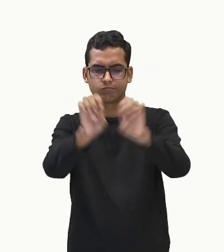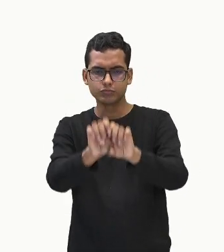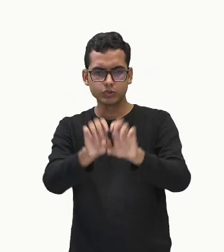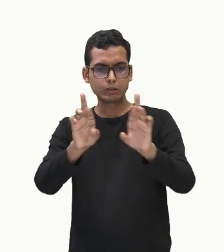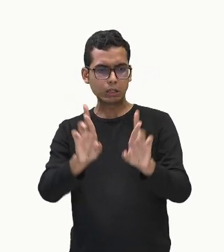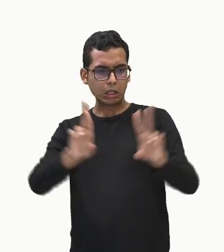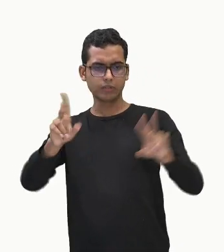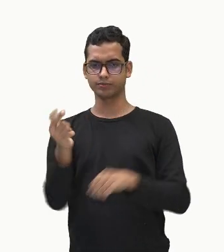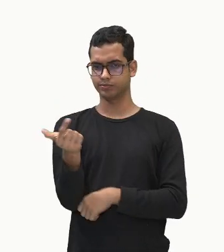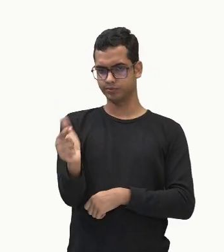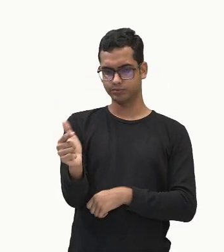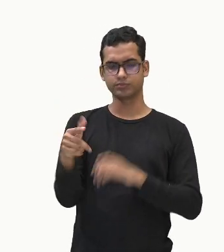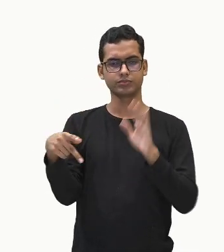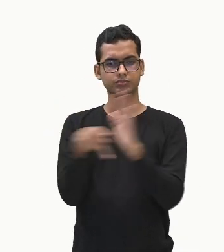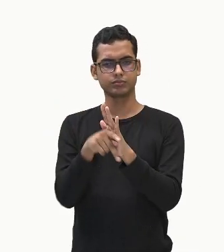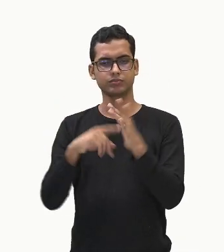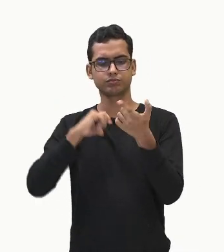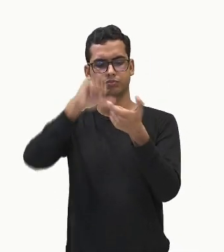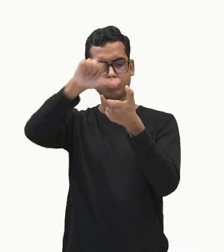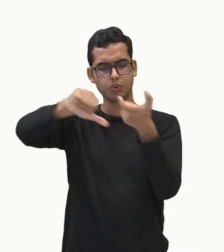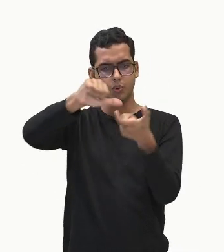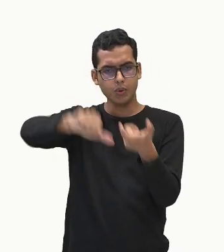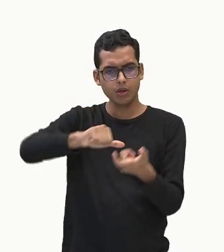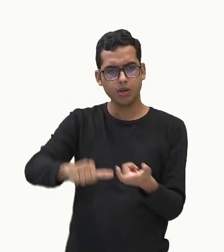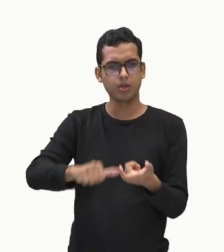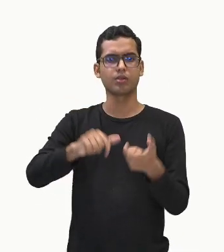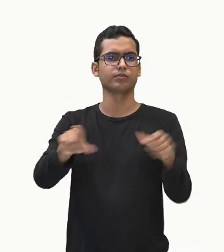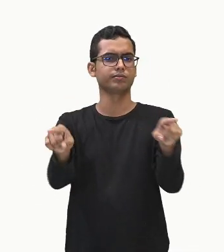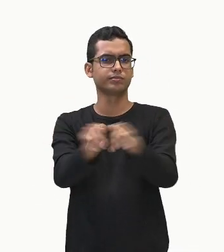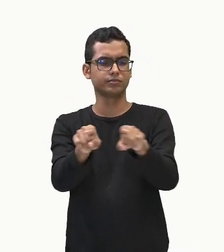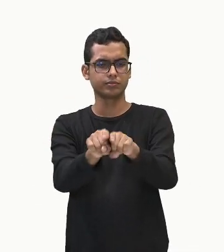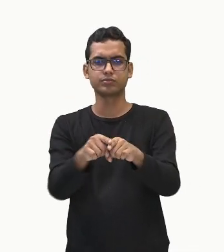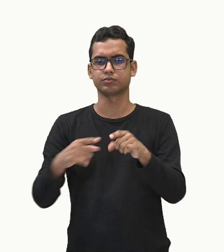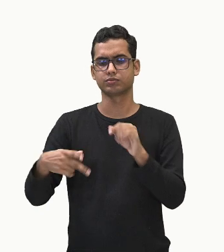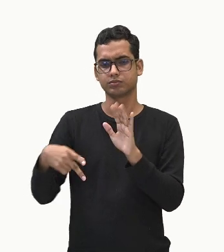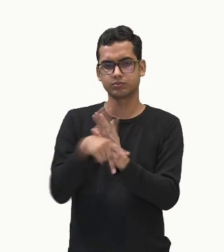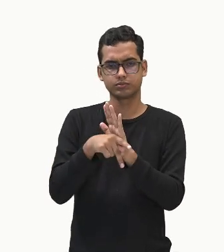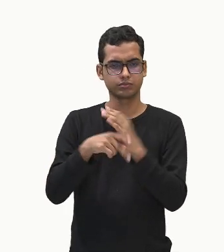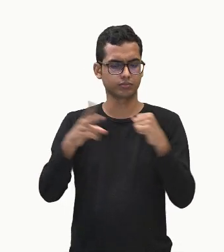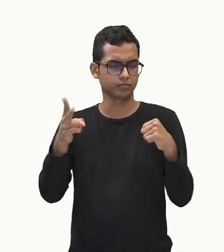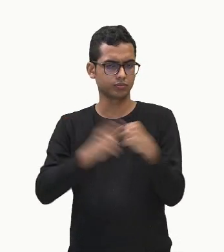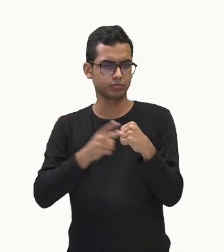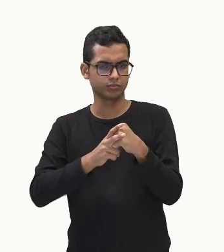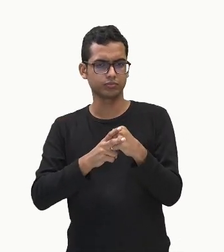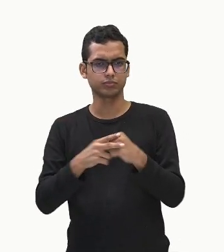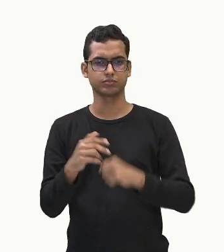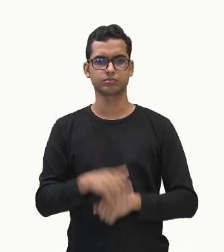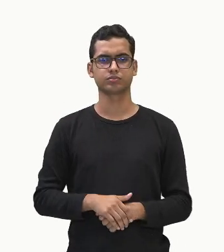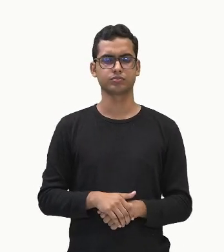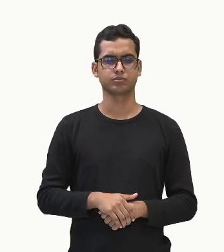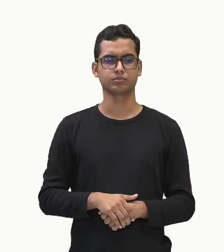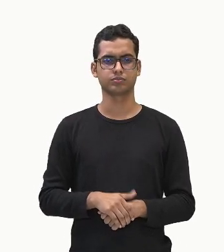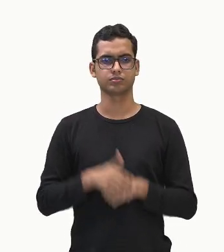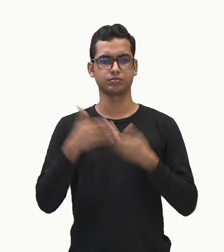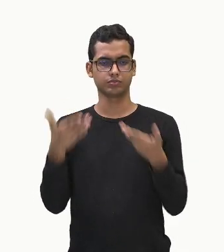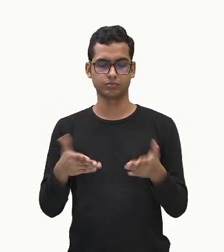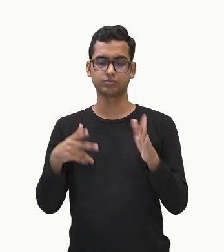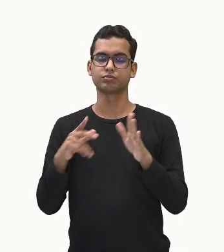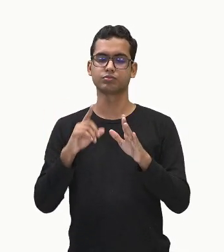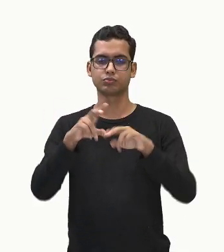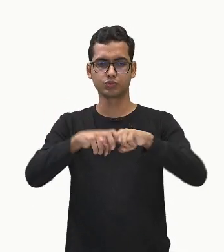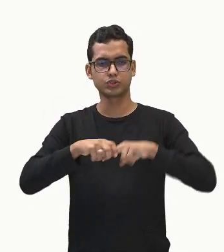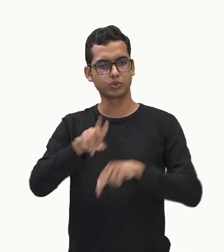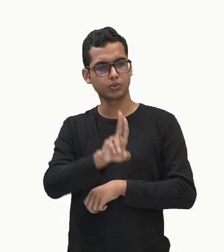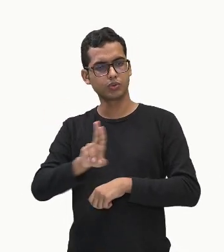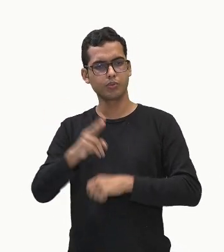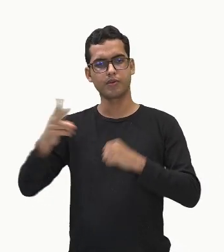das desinências, né? Conjugadas. Então, ela é regular. Ela